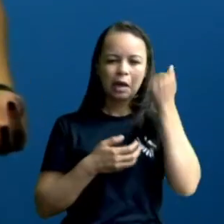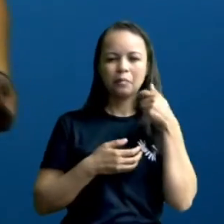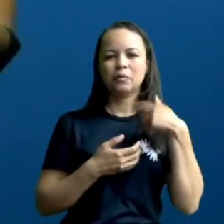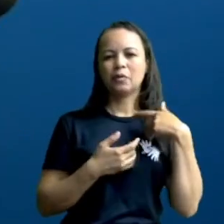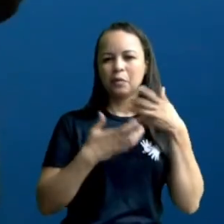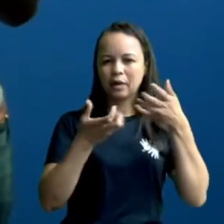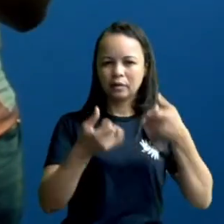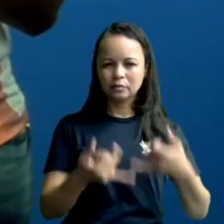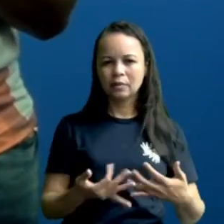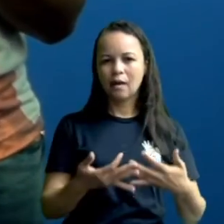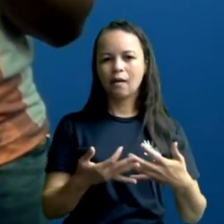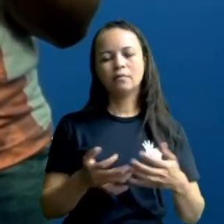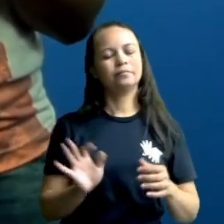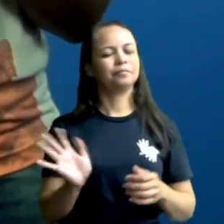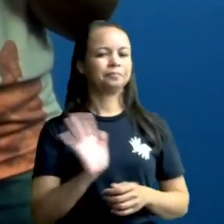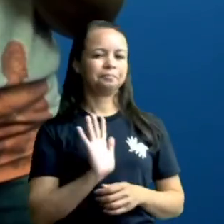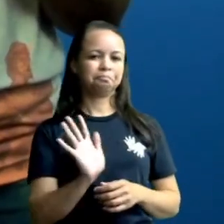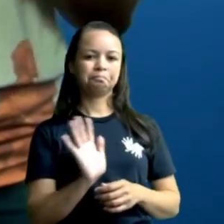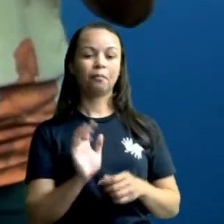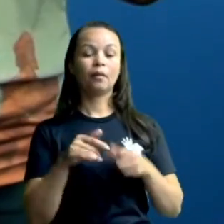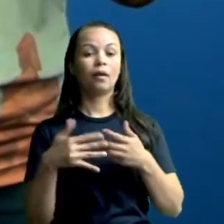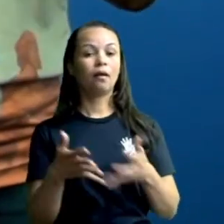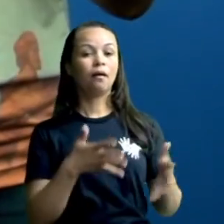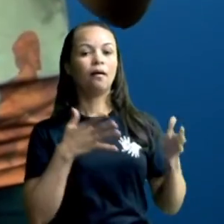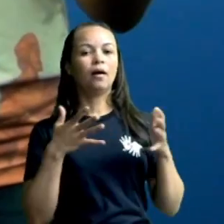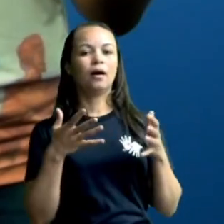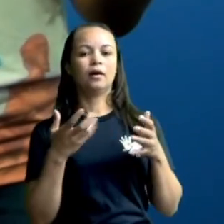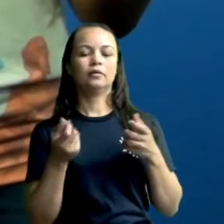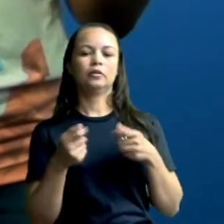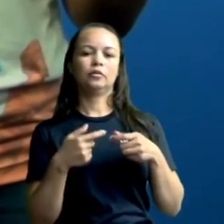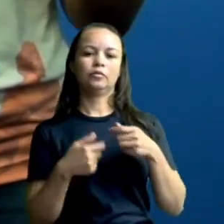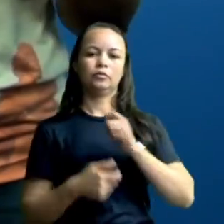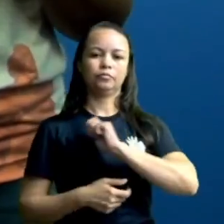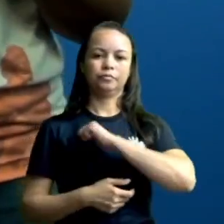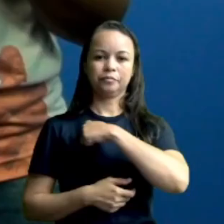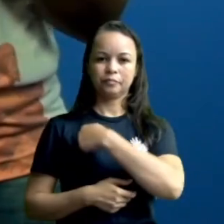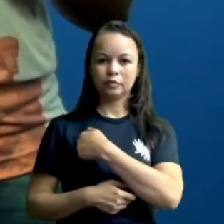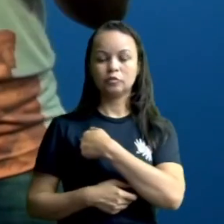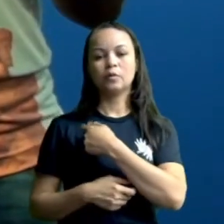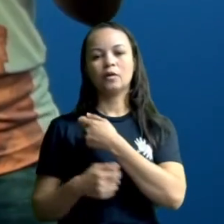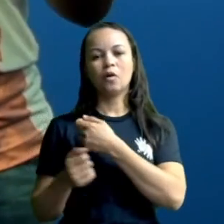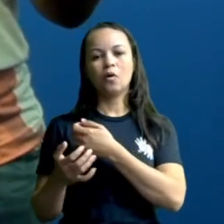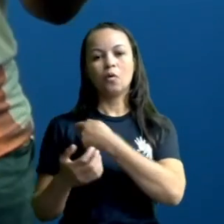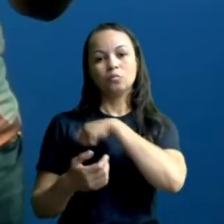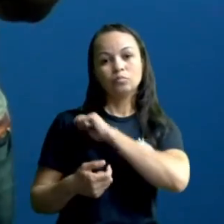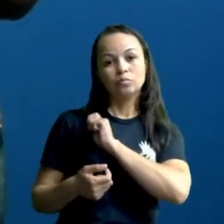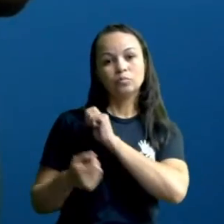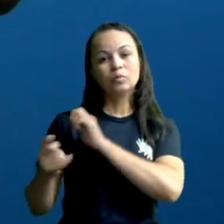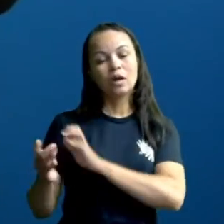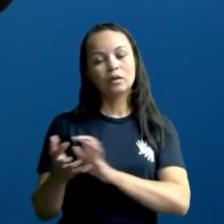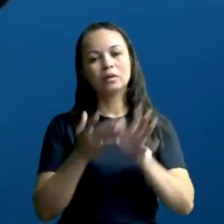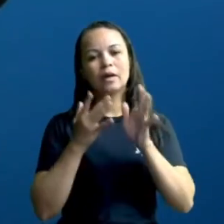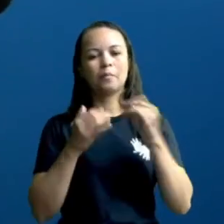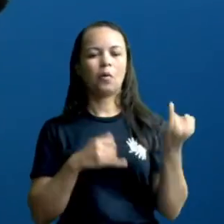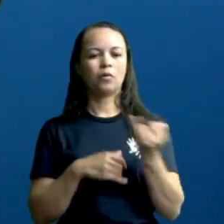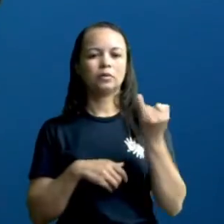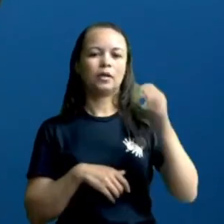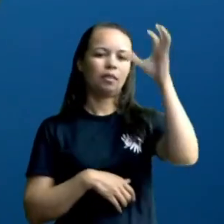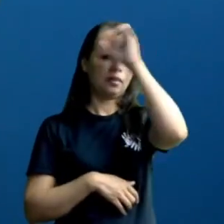dizer? Não, gente, essas são as nuances da língua espanhola, isso é que é importante a gente